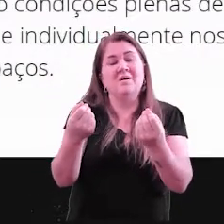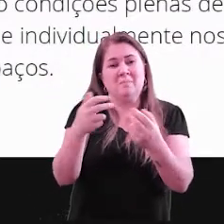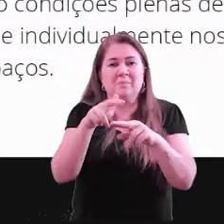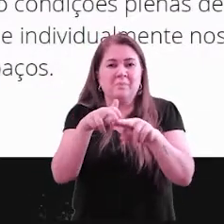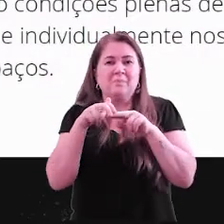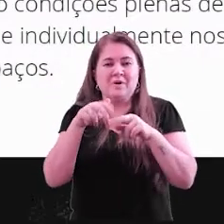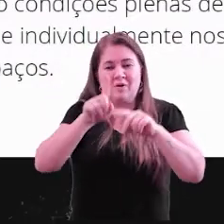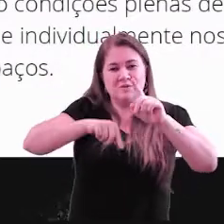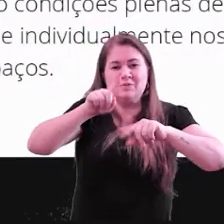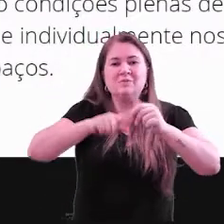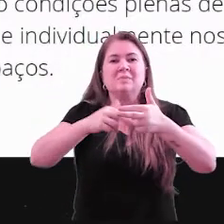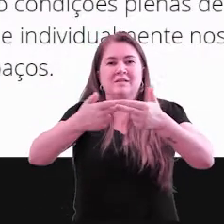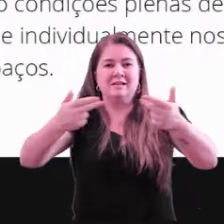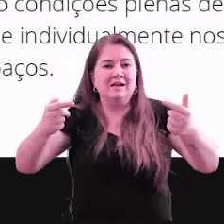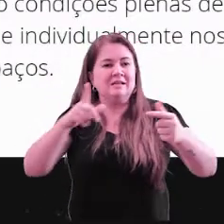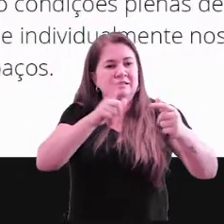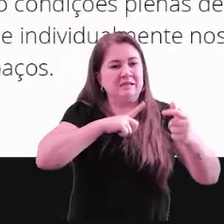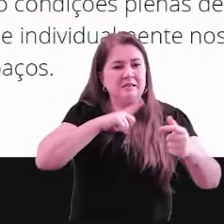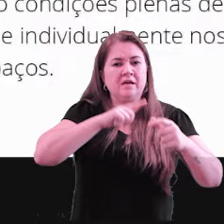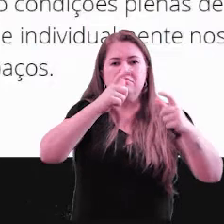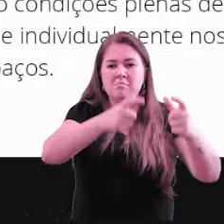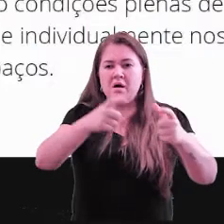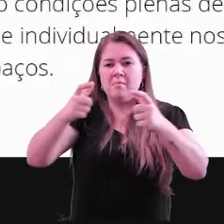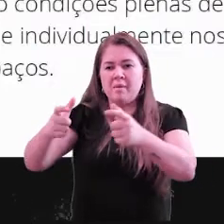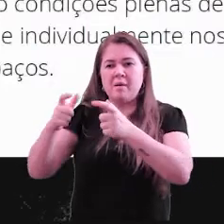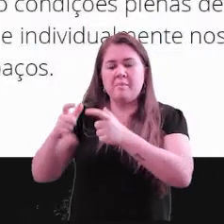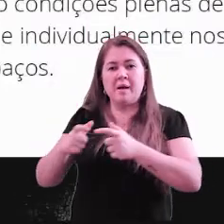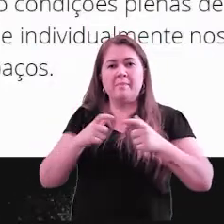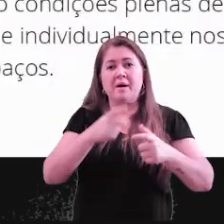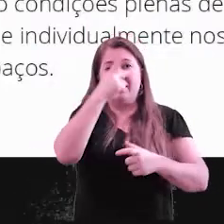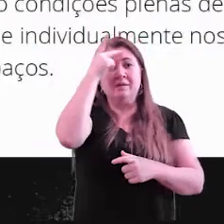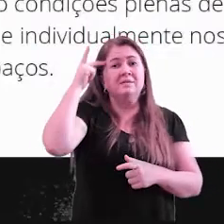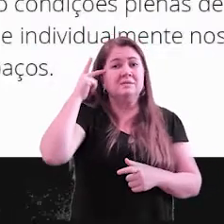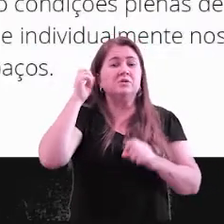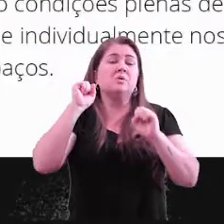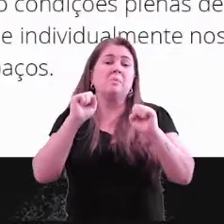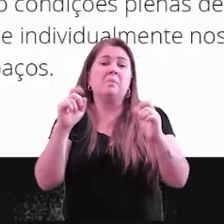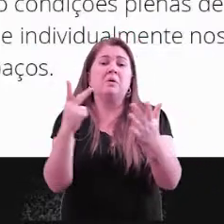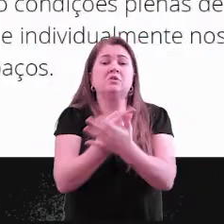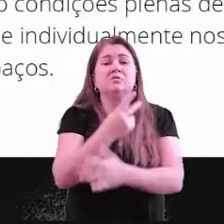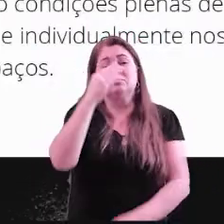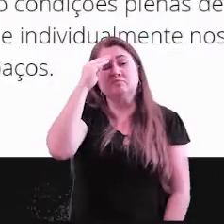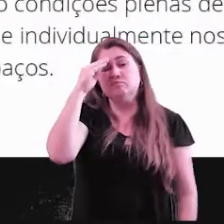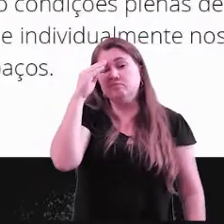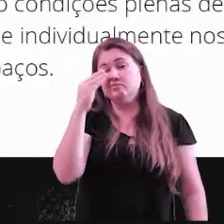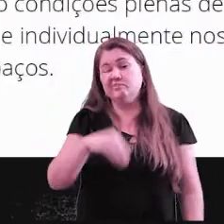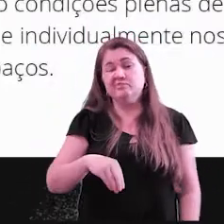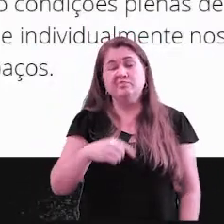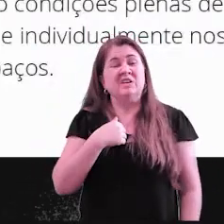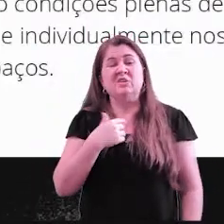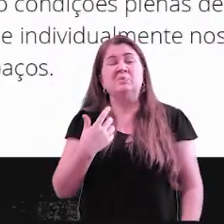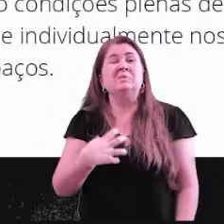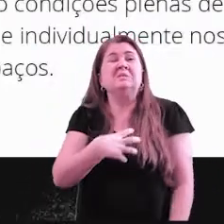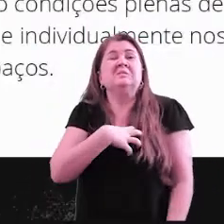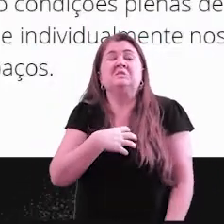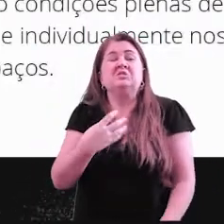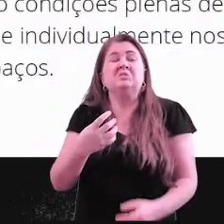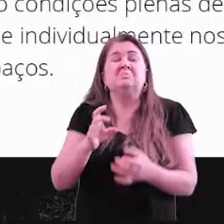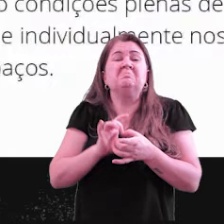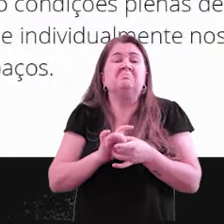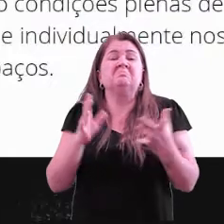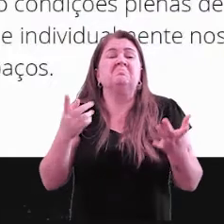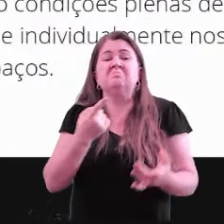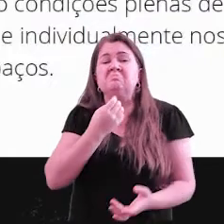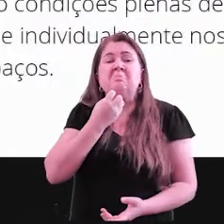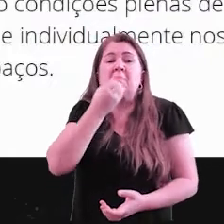o público tem uma tendência de não se sentir incluído nesse processo e, consequentemente, se desestimular e se